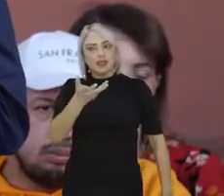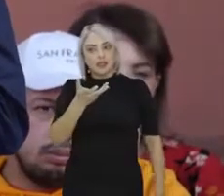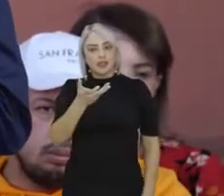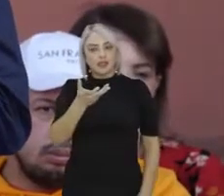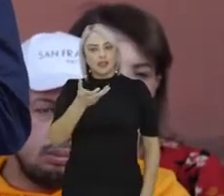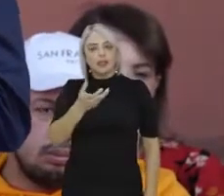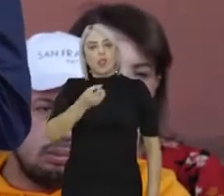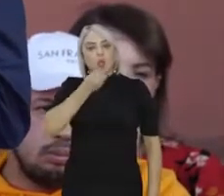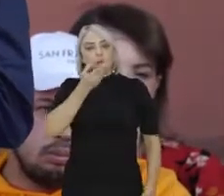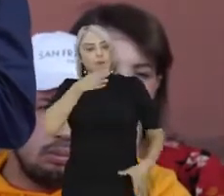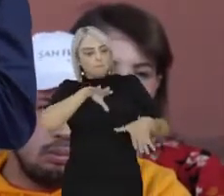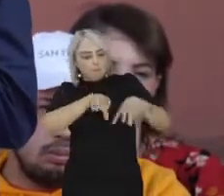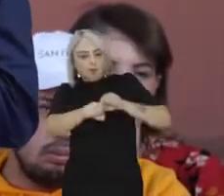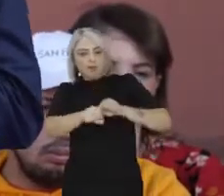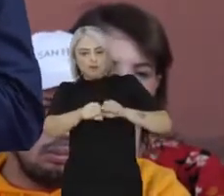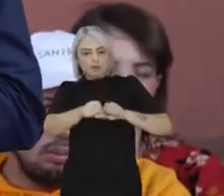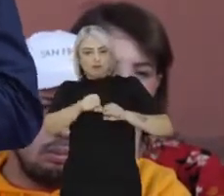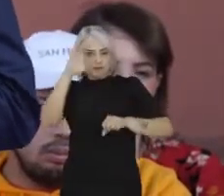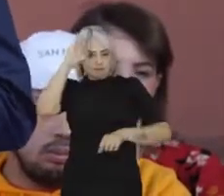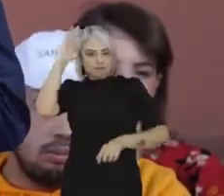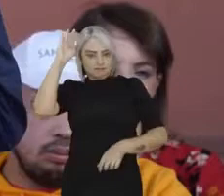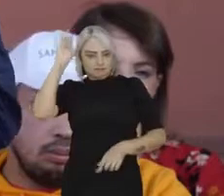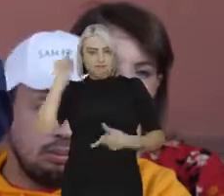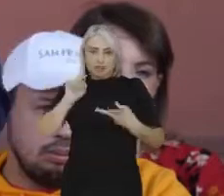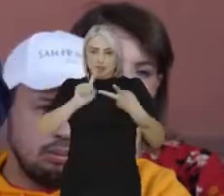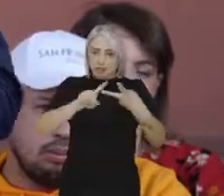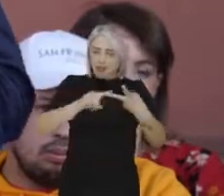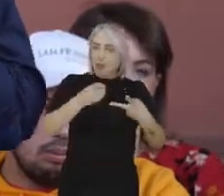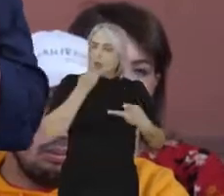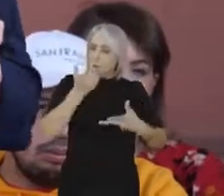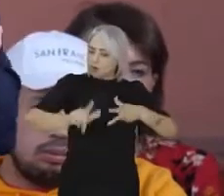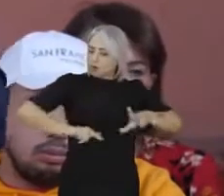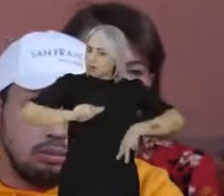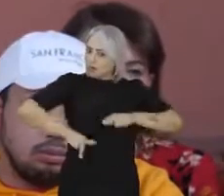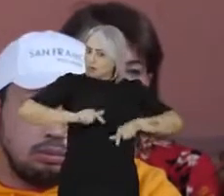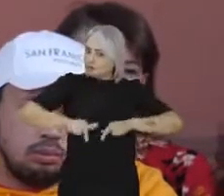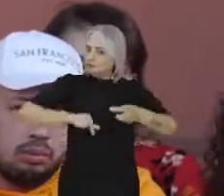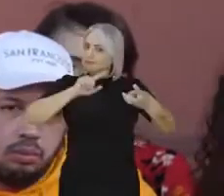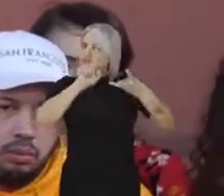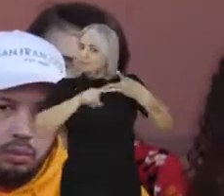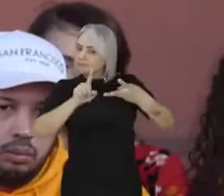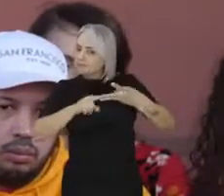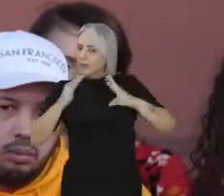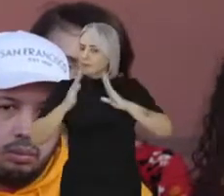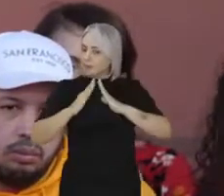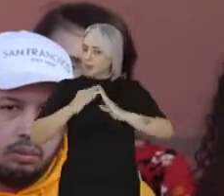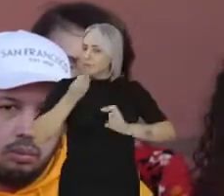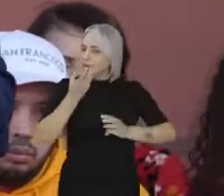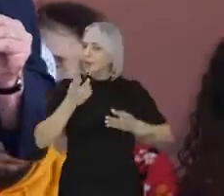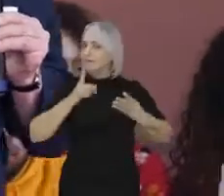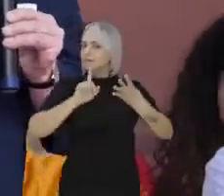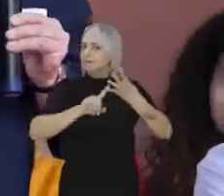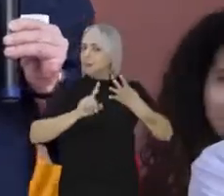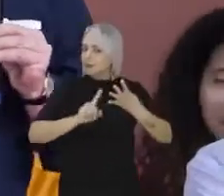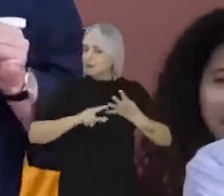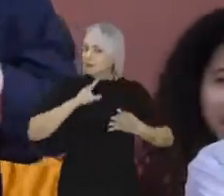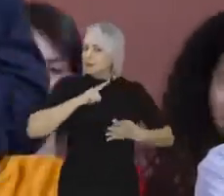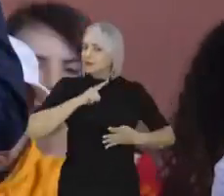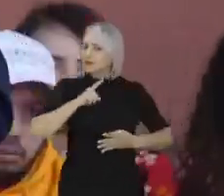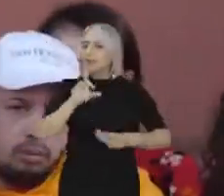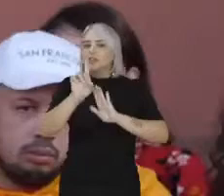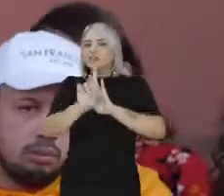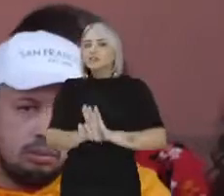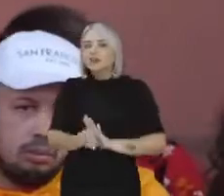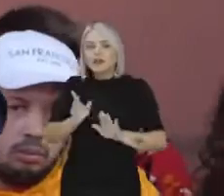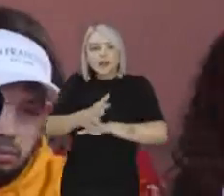formação, a gente quer ter um bom emprego, a gente quer morar bem, a gente quer ter direito de ter acesso às coisas, a gente quer ir